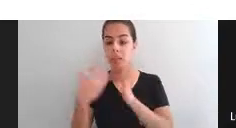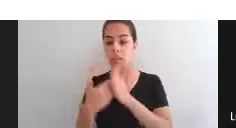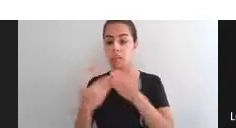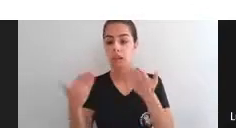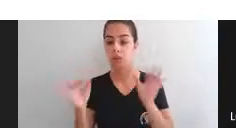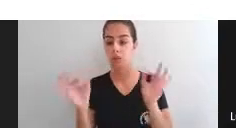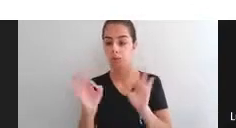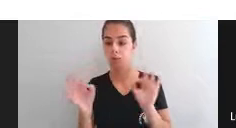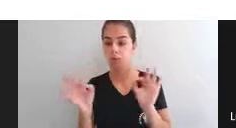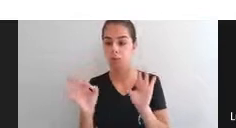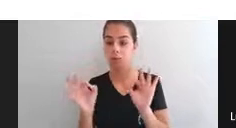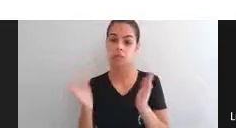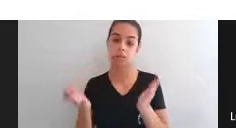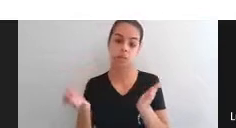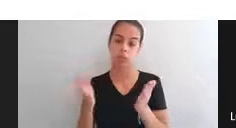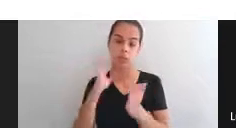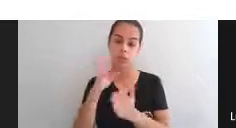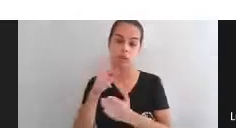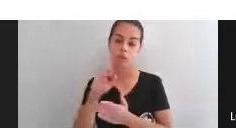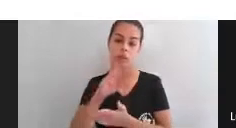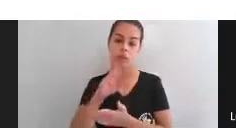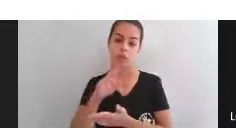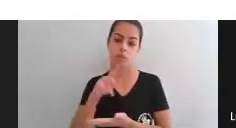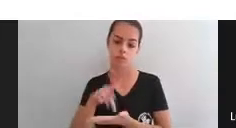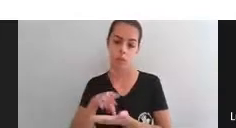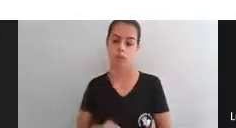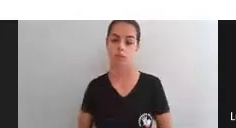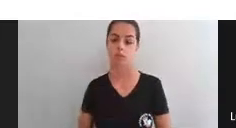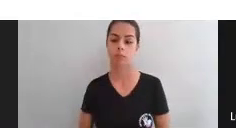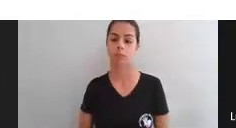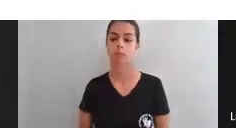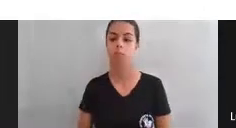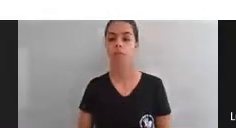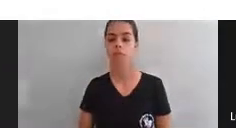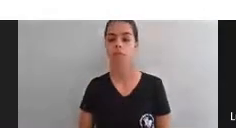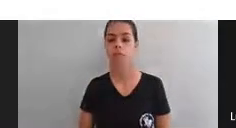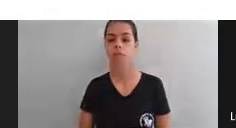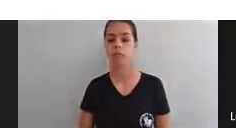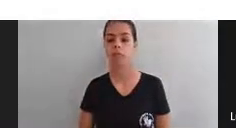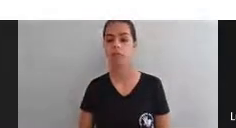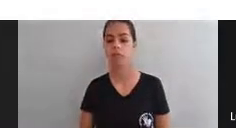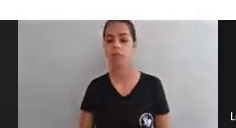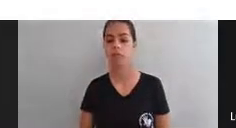é bem possível que não seja realidade, né? E, portanto, gente,